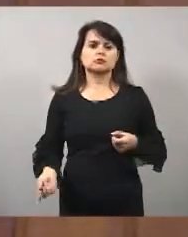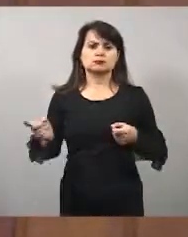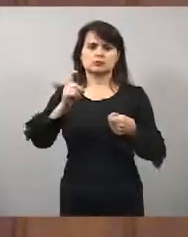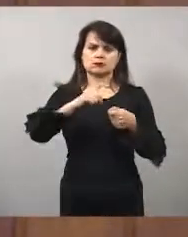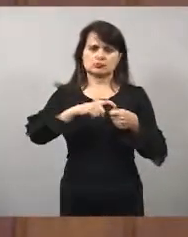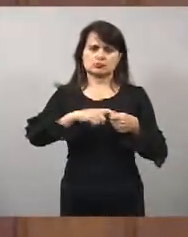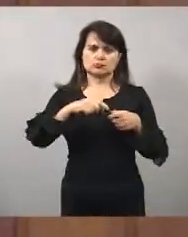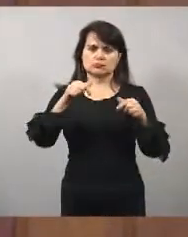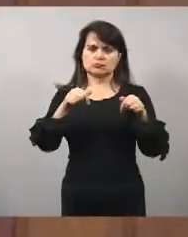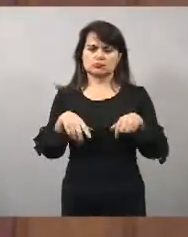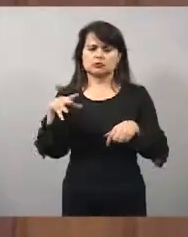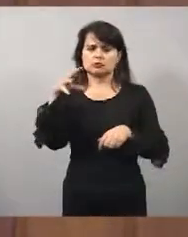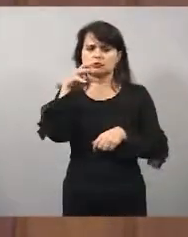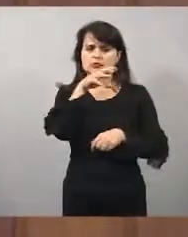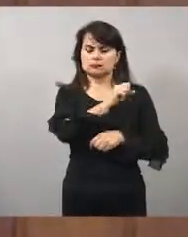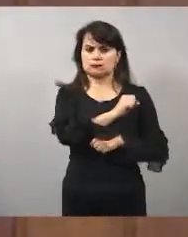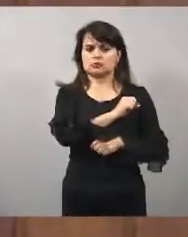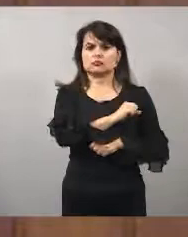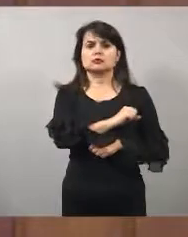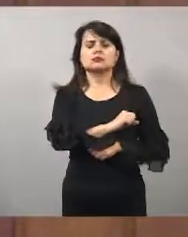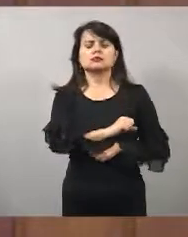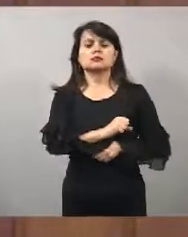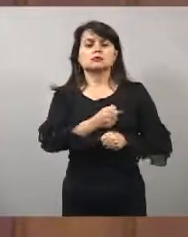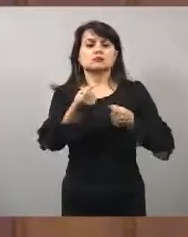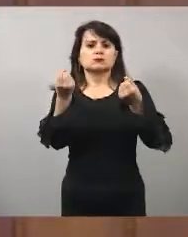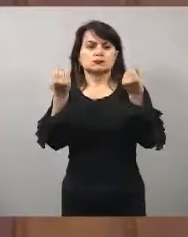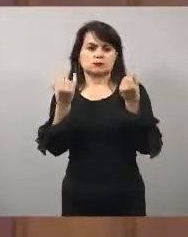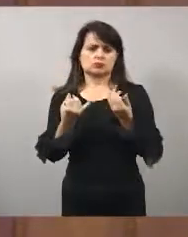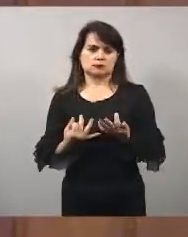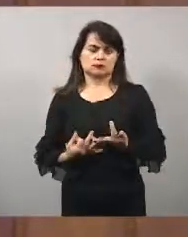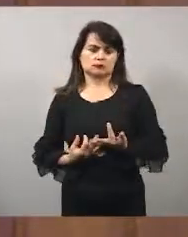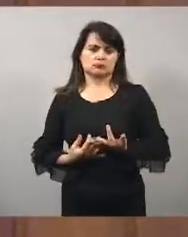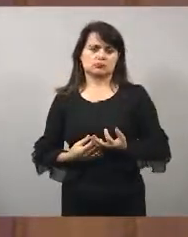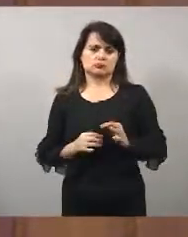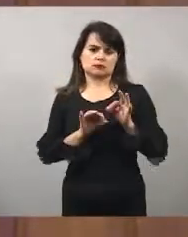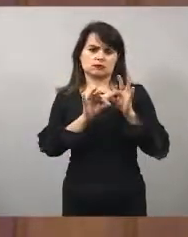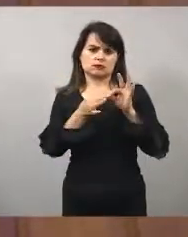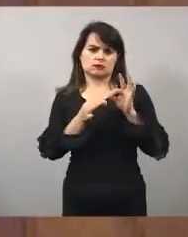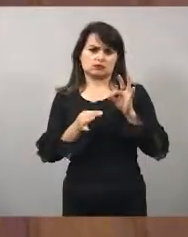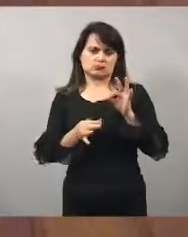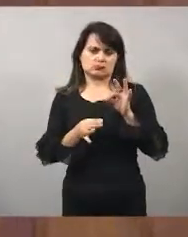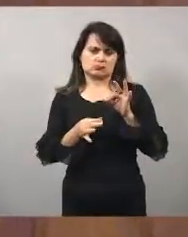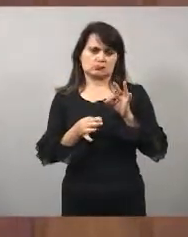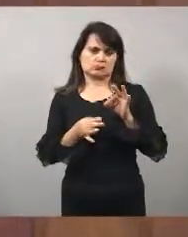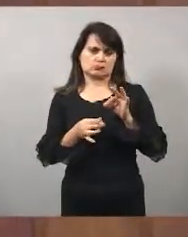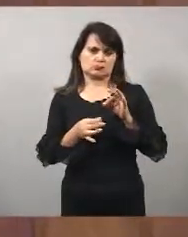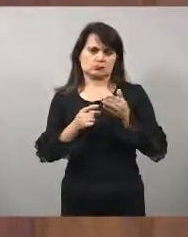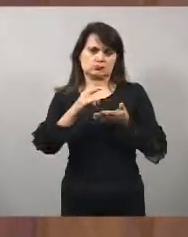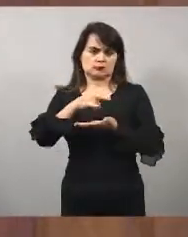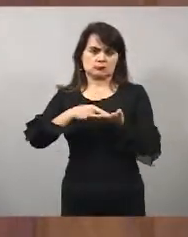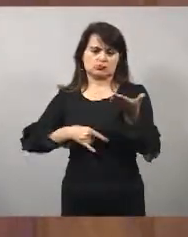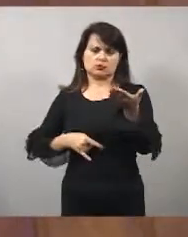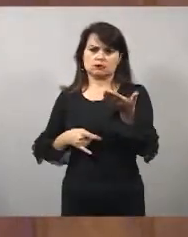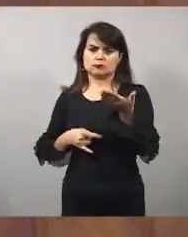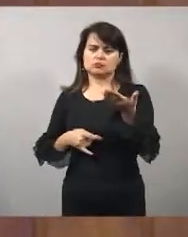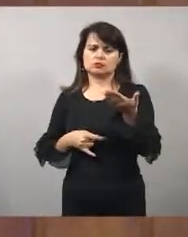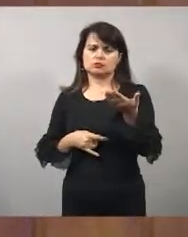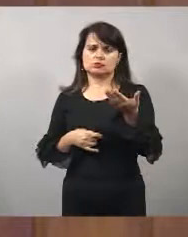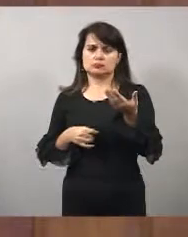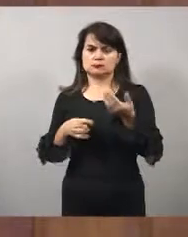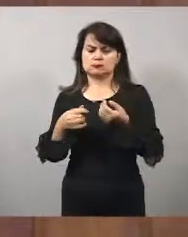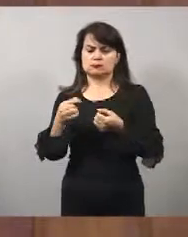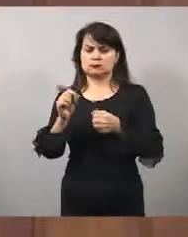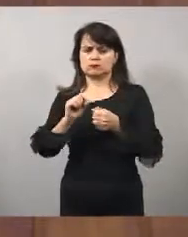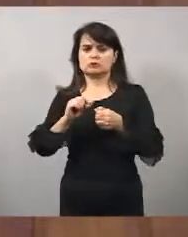tribuna muito rapidamente para falar desse requerimento proposto por esta vereadora no que tange